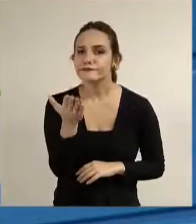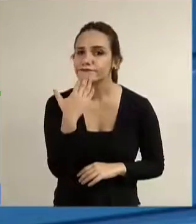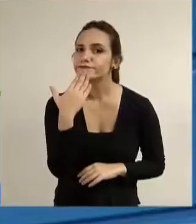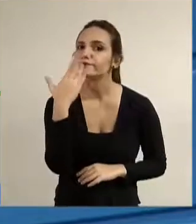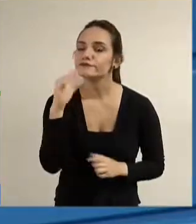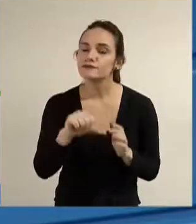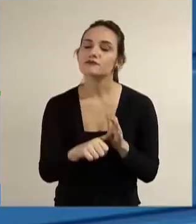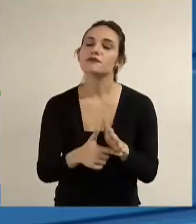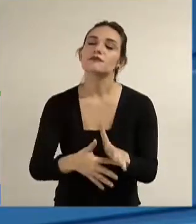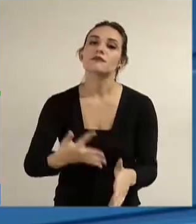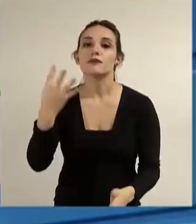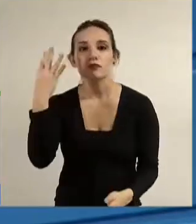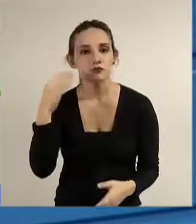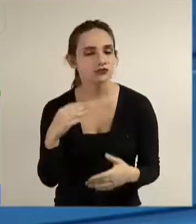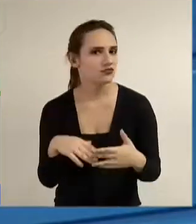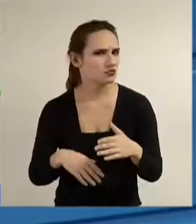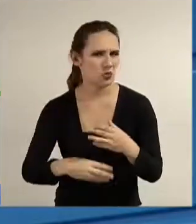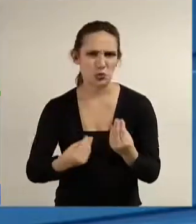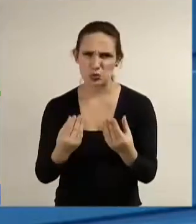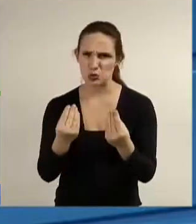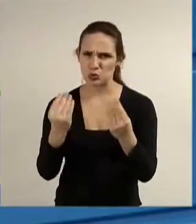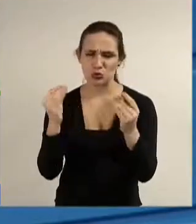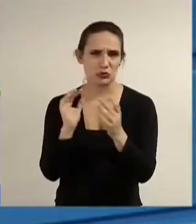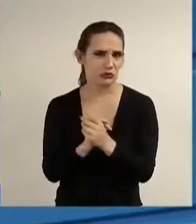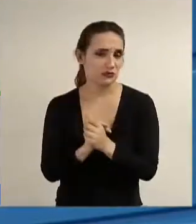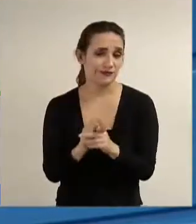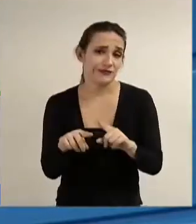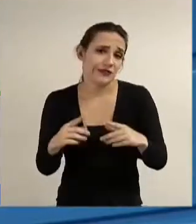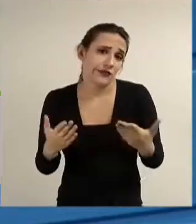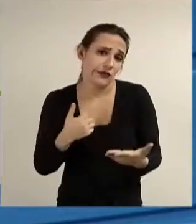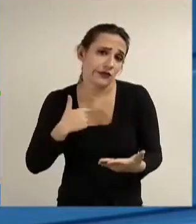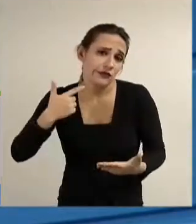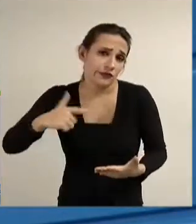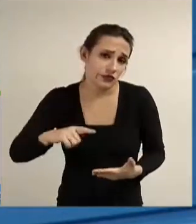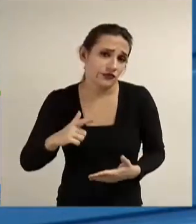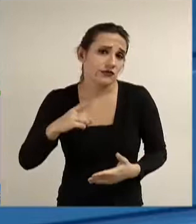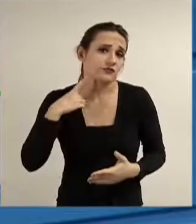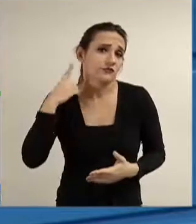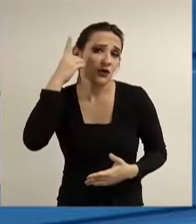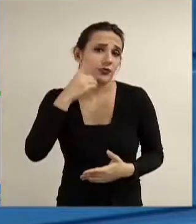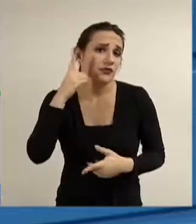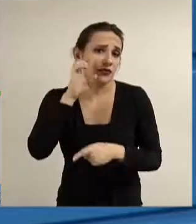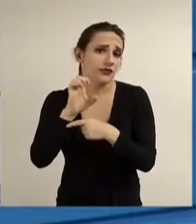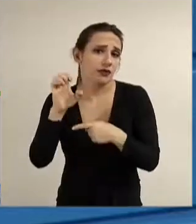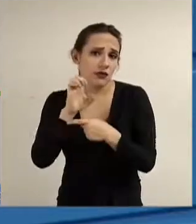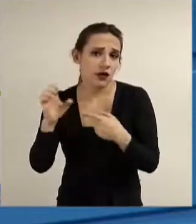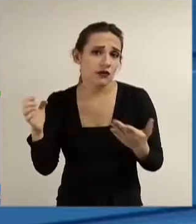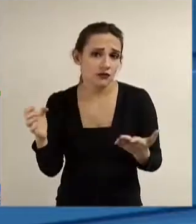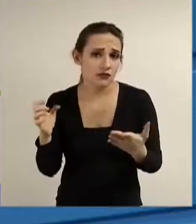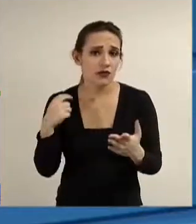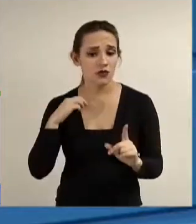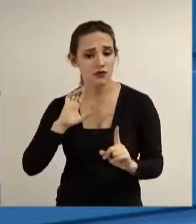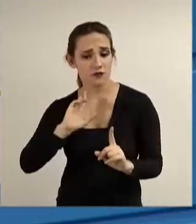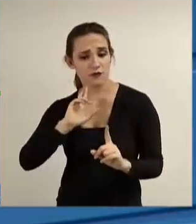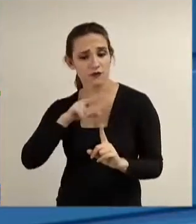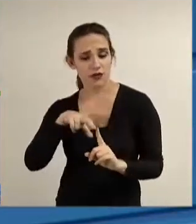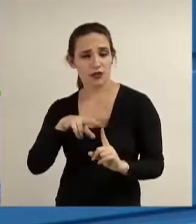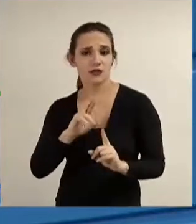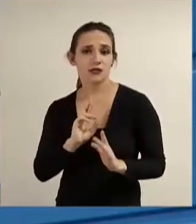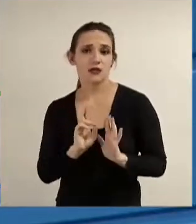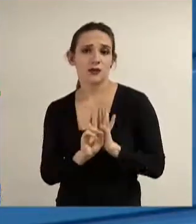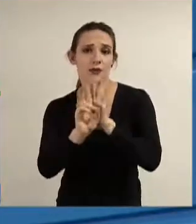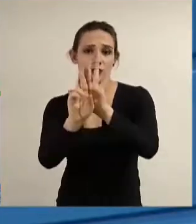solicitação inúmeras vezes, e agora, na condição aqui de deputado estadual, representante de Dourados